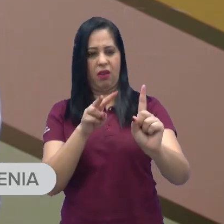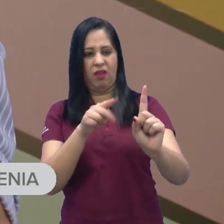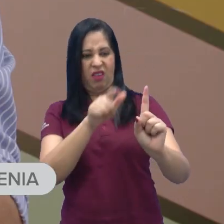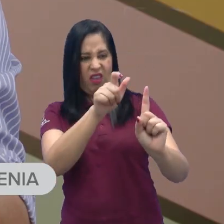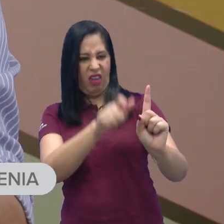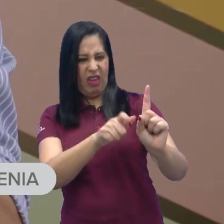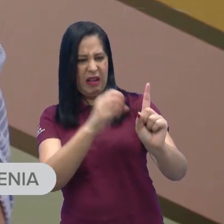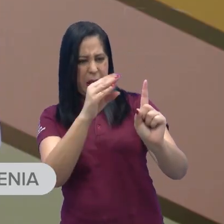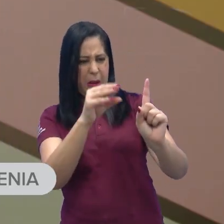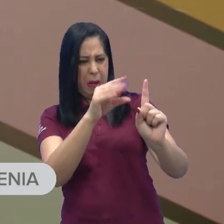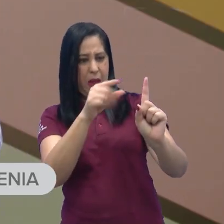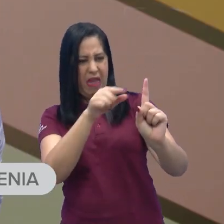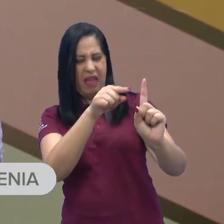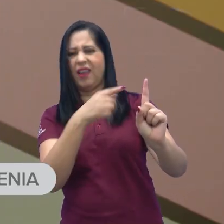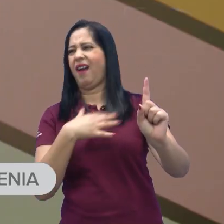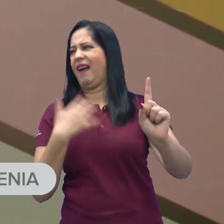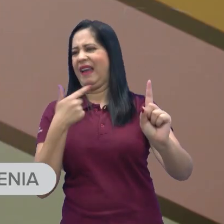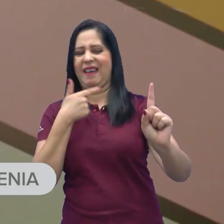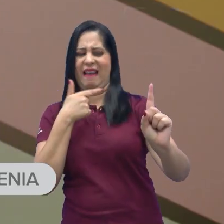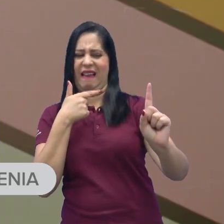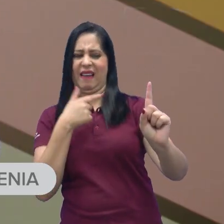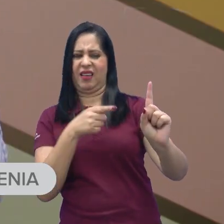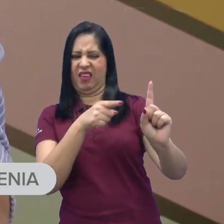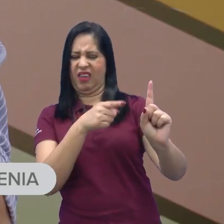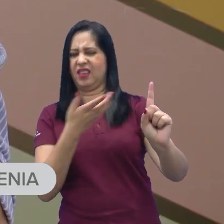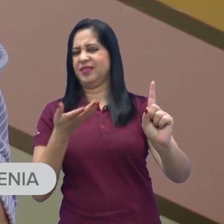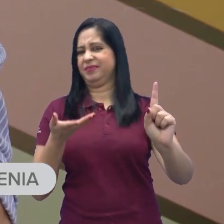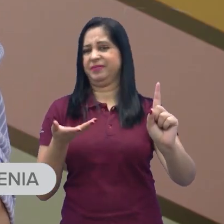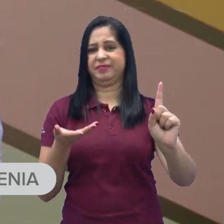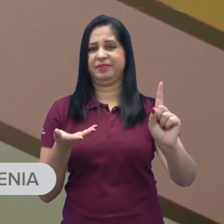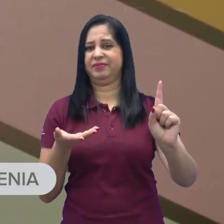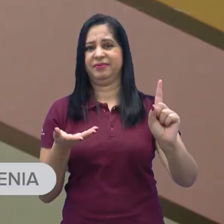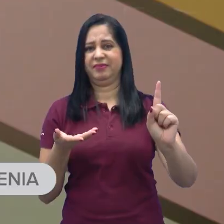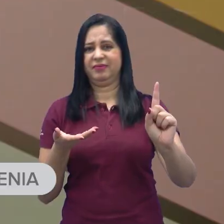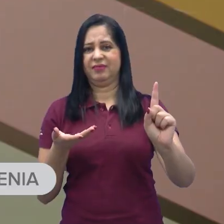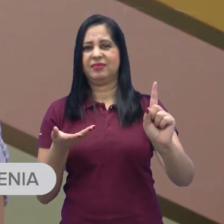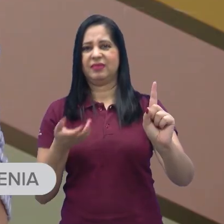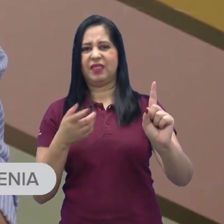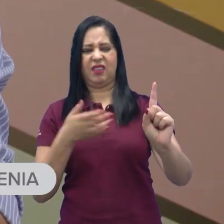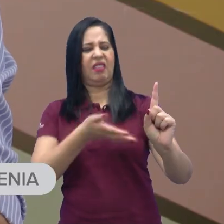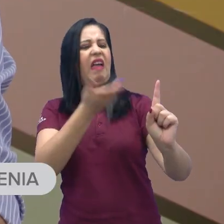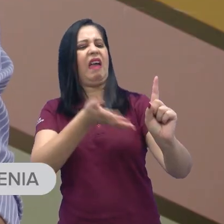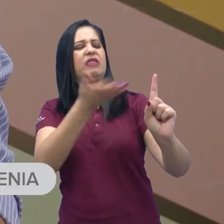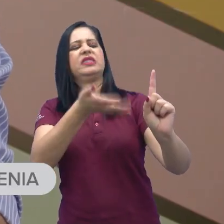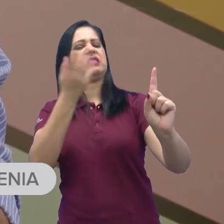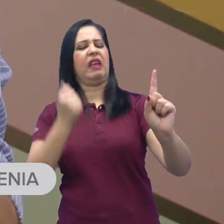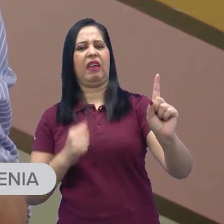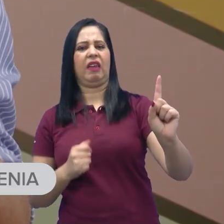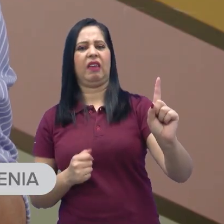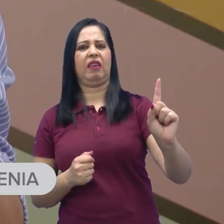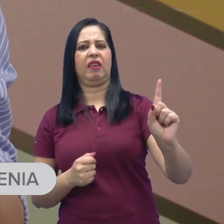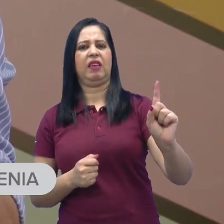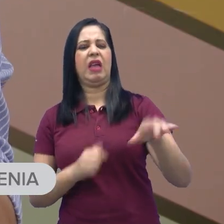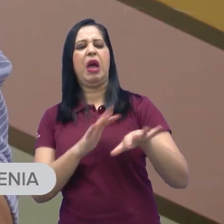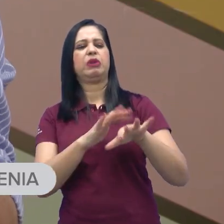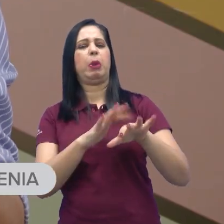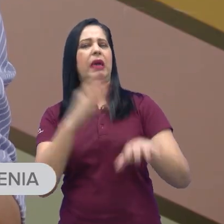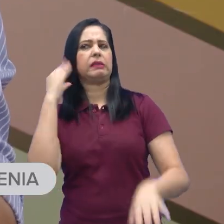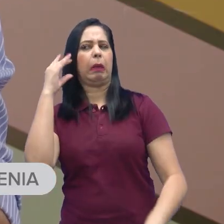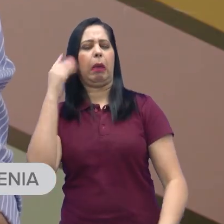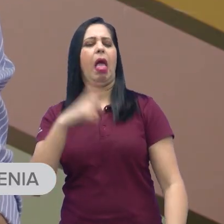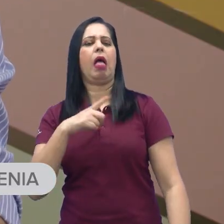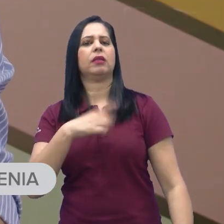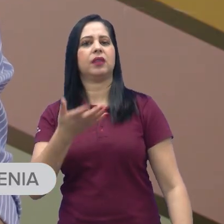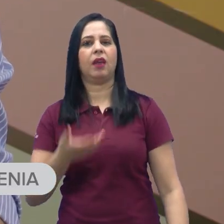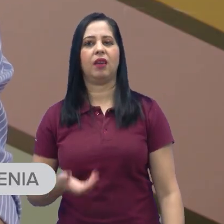para uma pessoa de um modo agressivo, fulano é esquizofrênico, não sei, às vezes nem